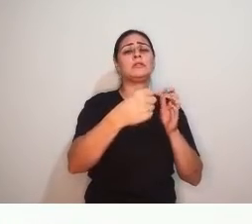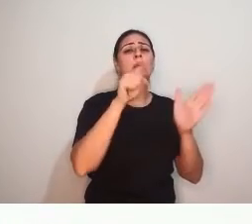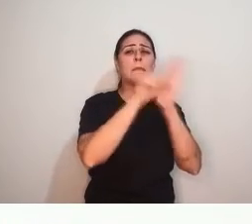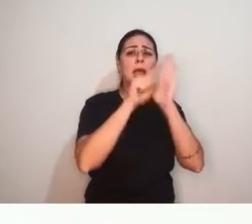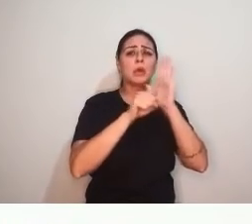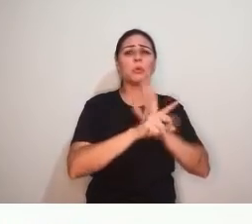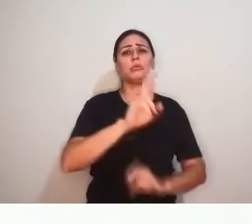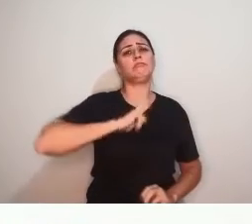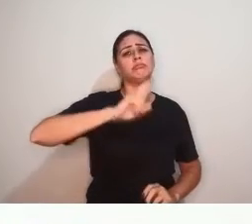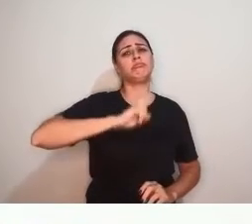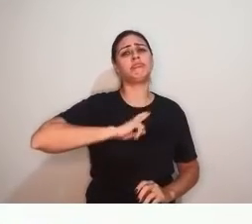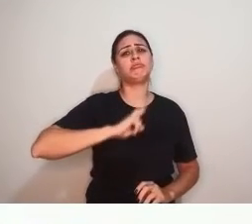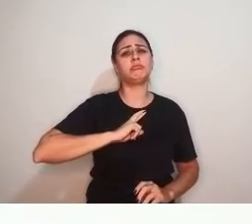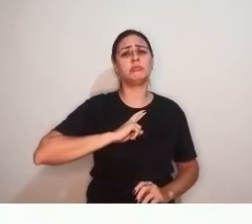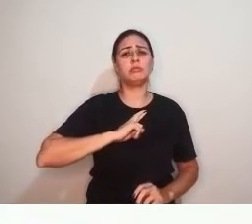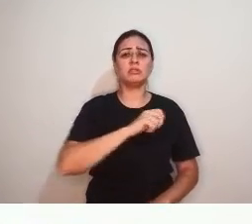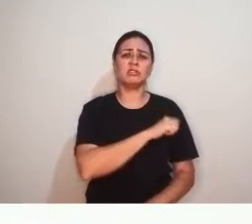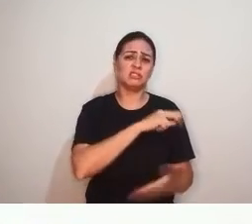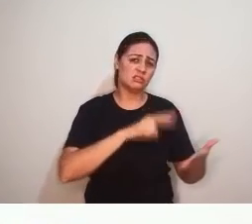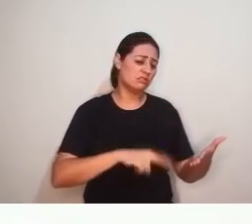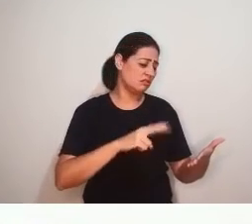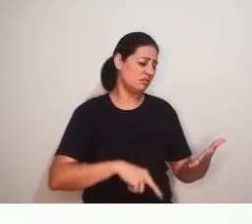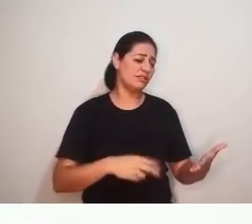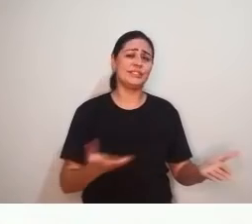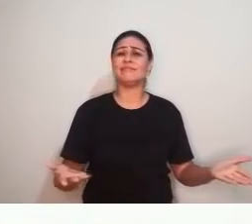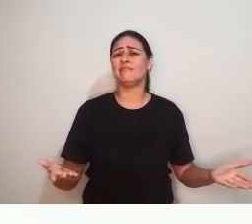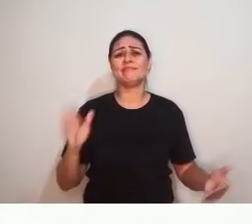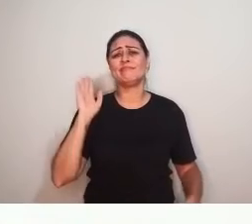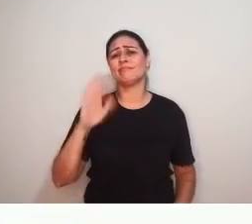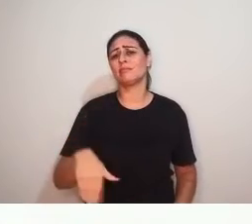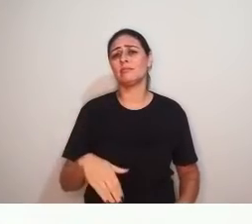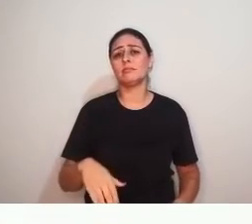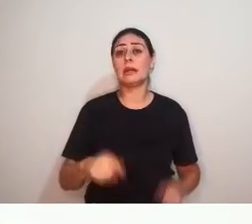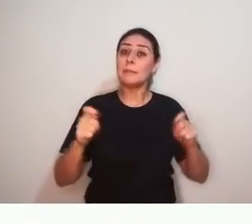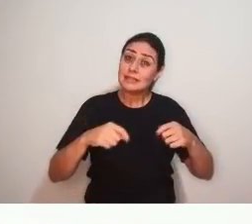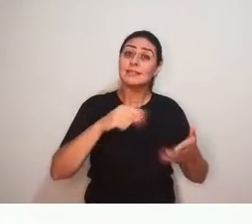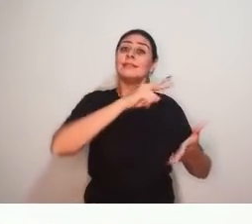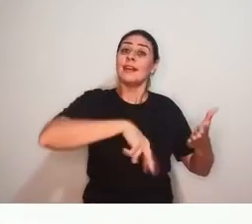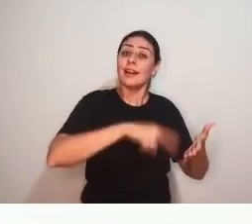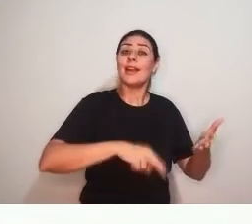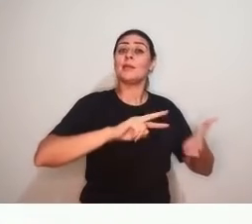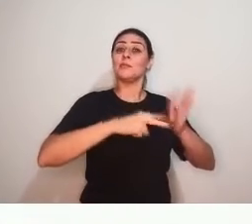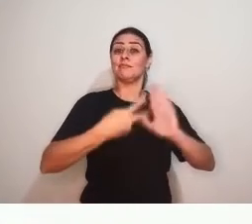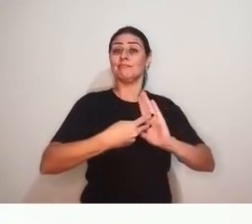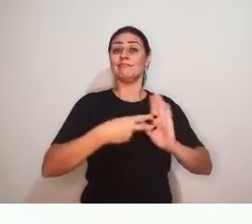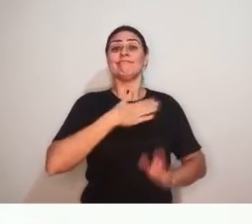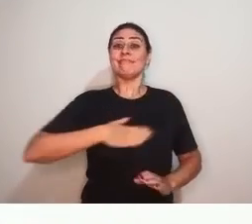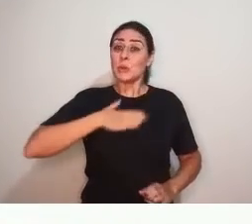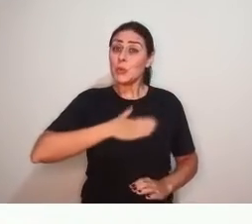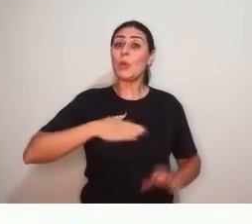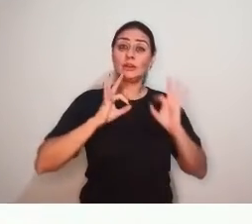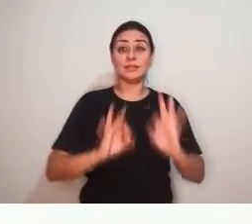ter que responder para mim questões de prova. Isso tirou todo o prazer da leitura, coitado do aluno. Ele vai ler porque ele gosta de ler, porque ele vai se divertir